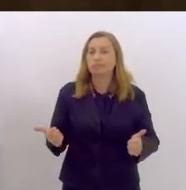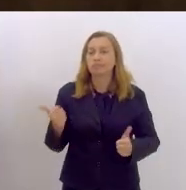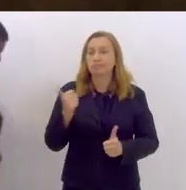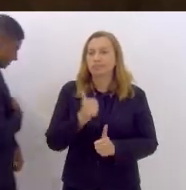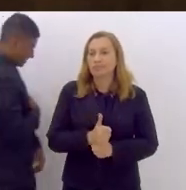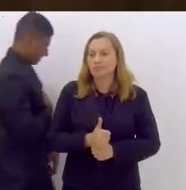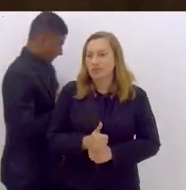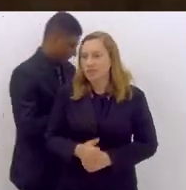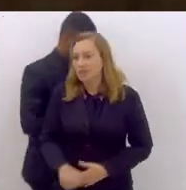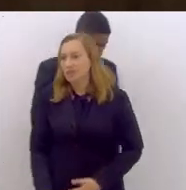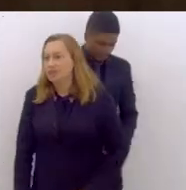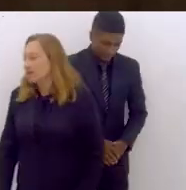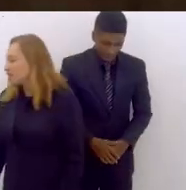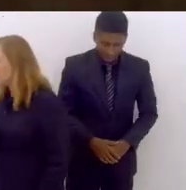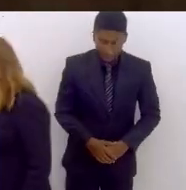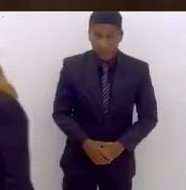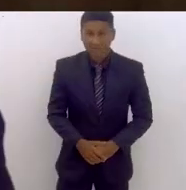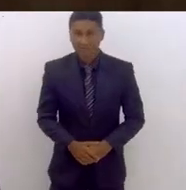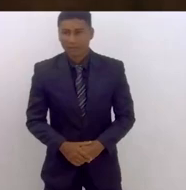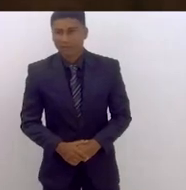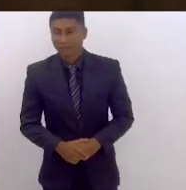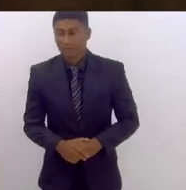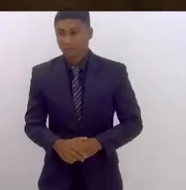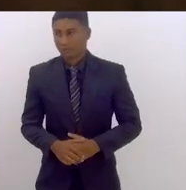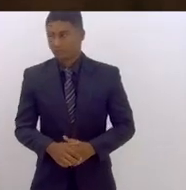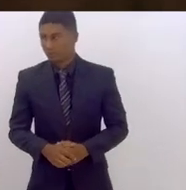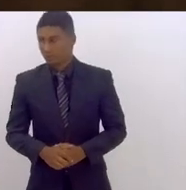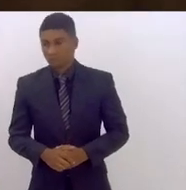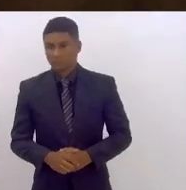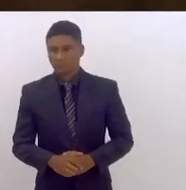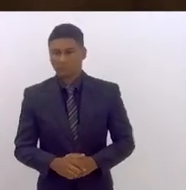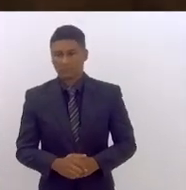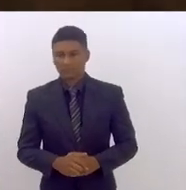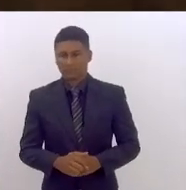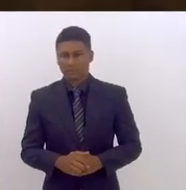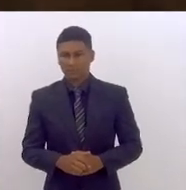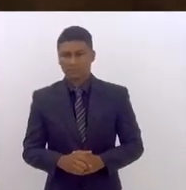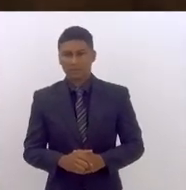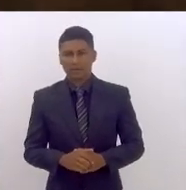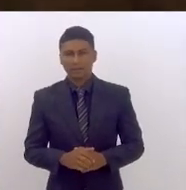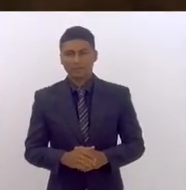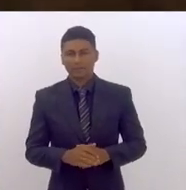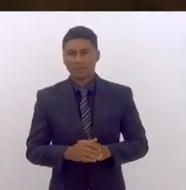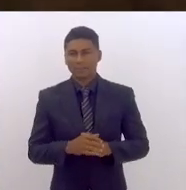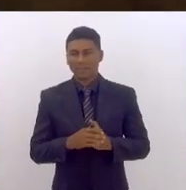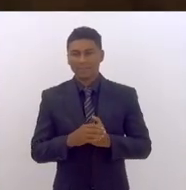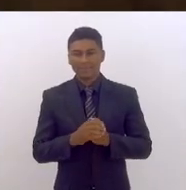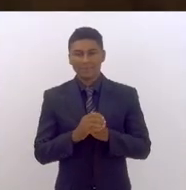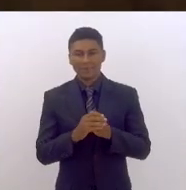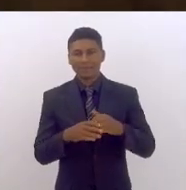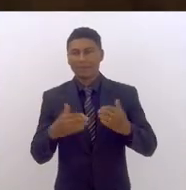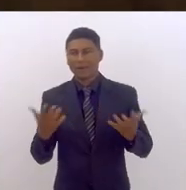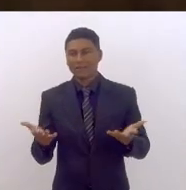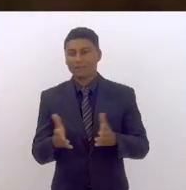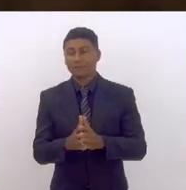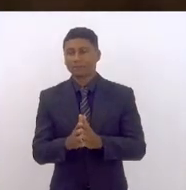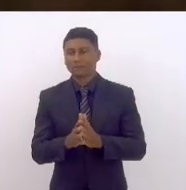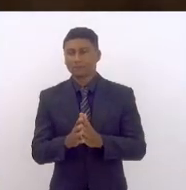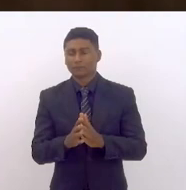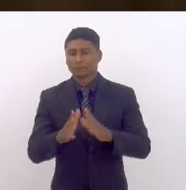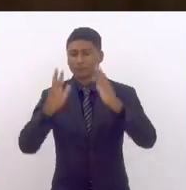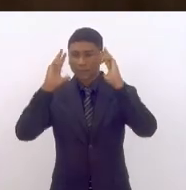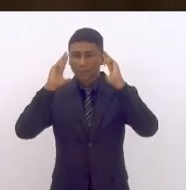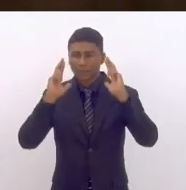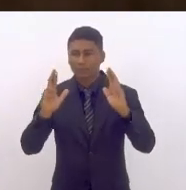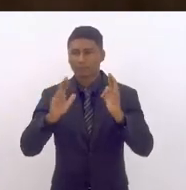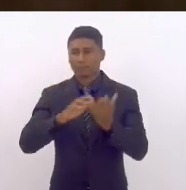outras empresas que não respeitam absolutamente nada. O contrato de